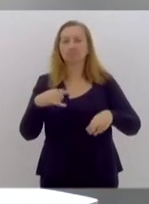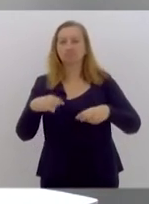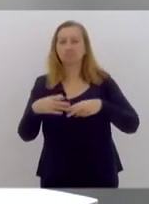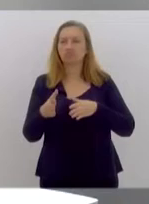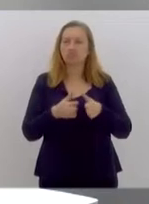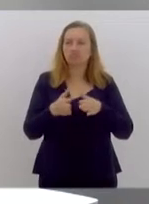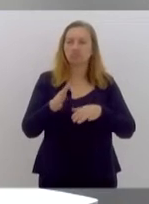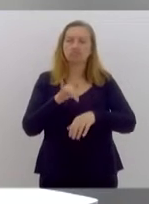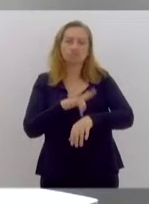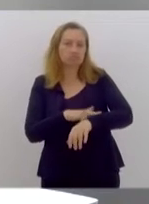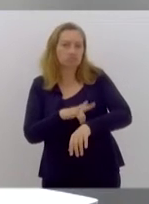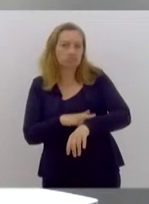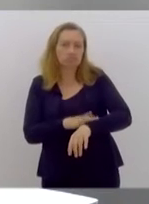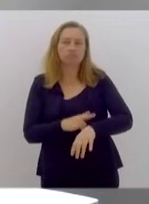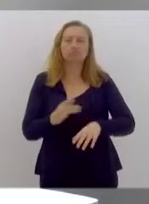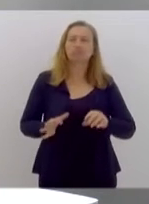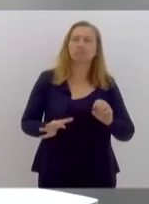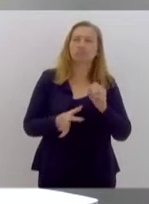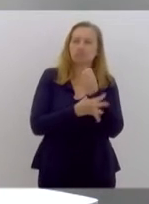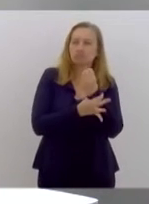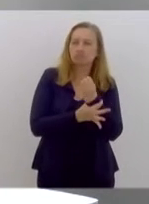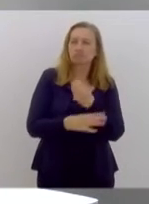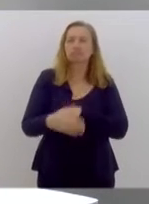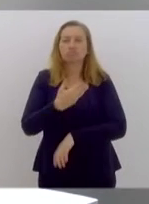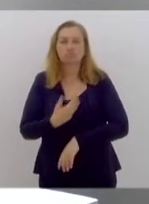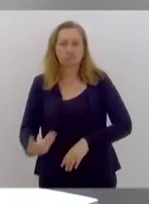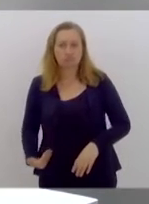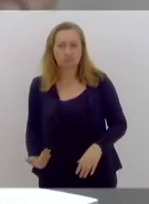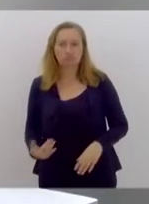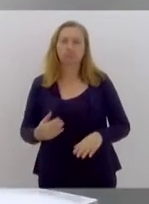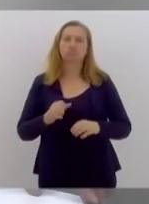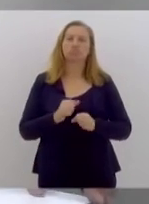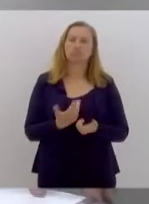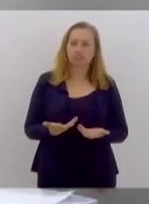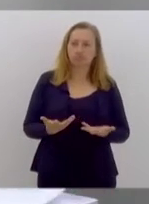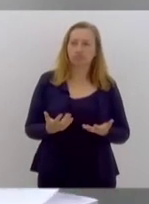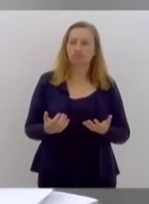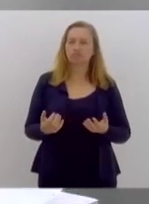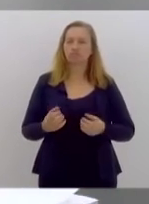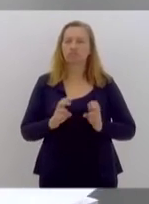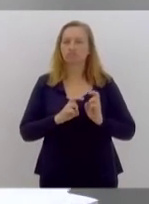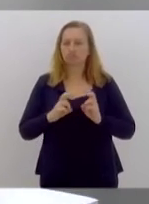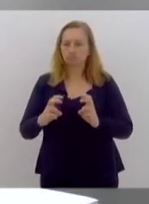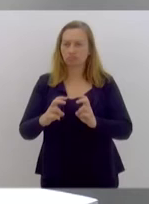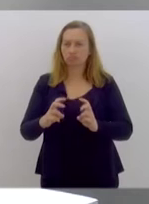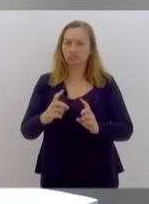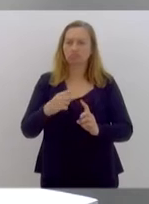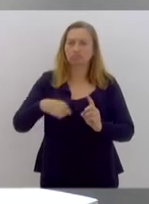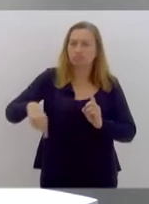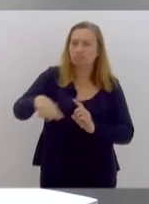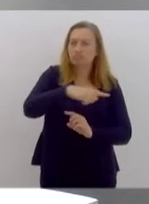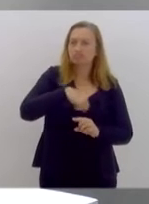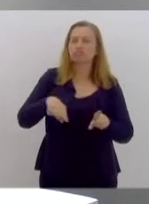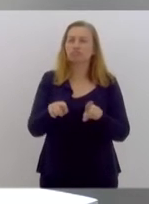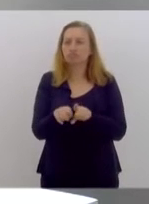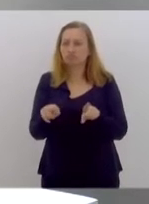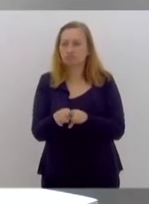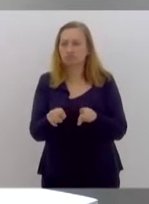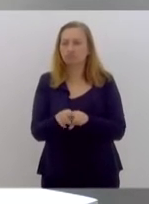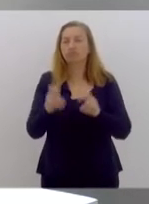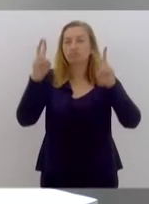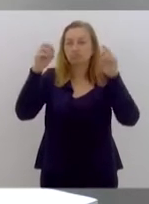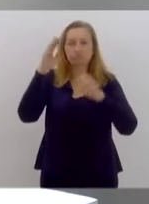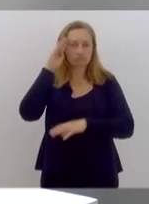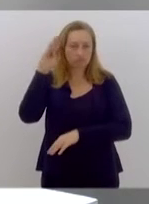banheiros nas estações questões de segurança pública no contexto na editações ele em torno da ex-estações Enfim acho que os